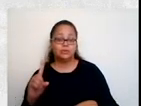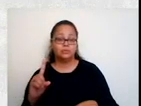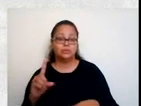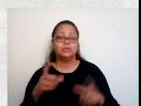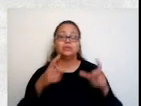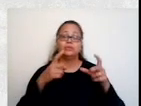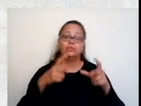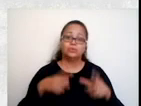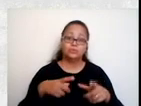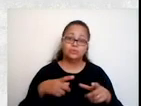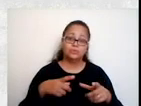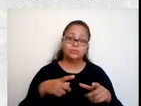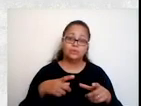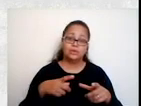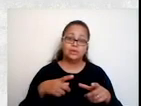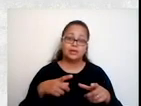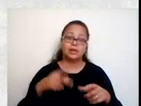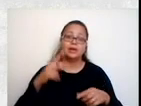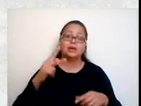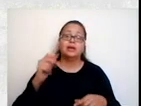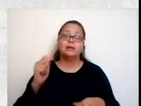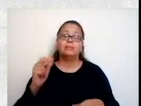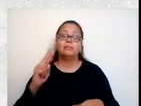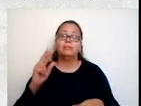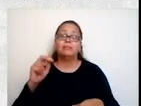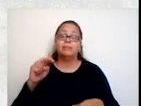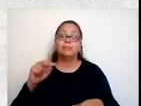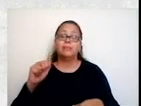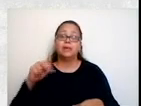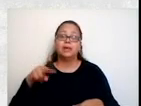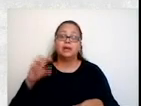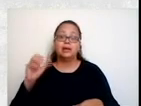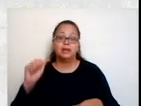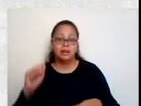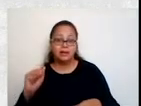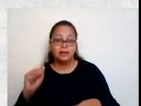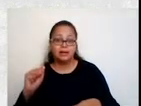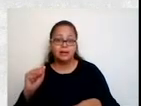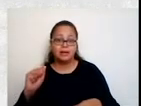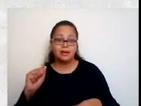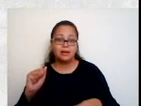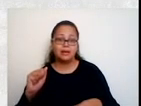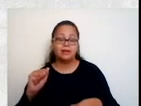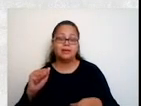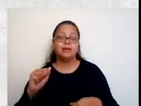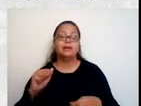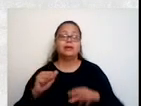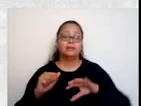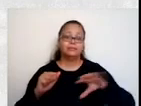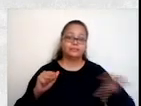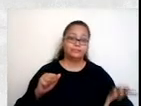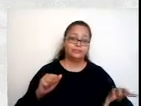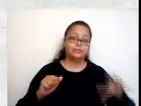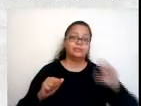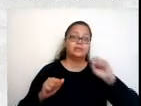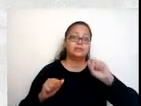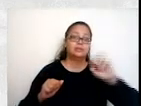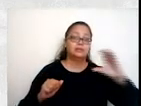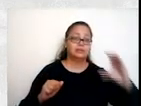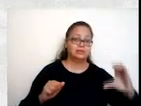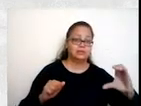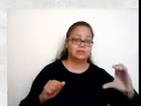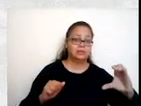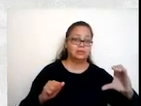uma região de divisa entre Paraná e Santa Catarina, uma região que era disputada pelos dois